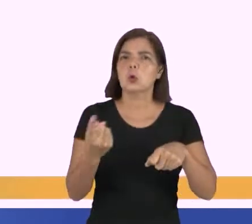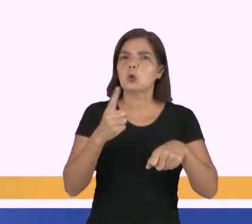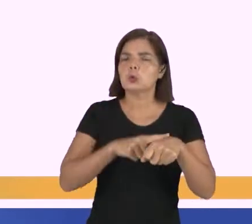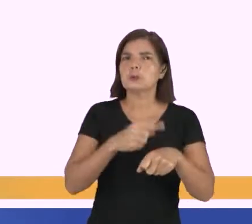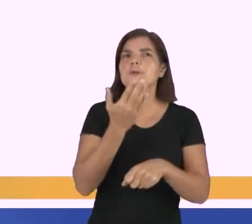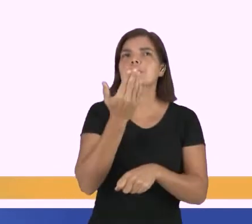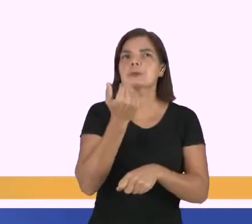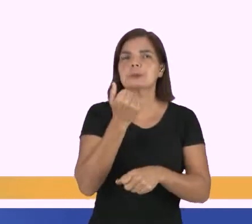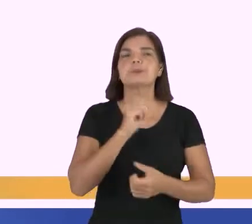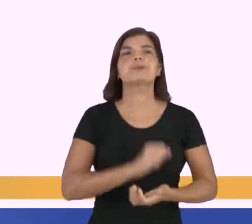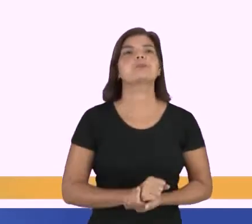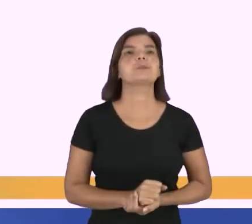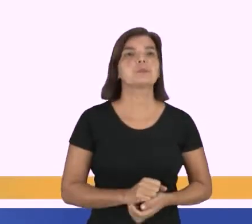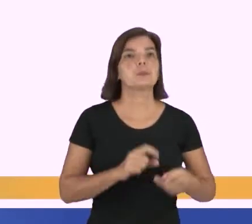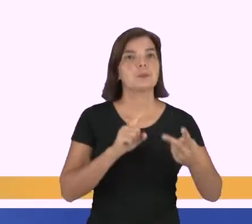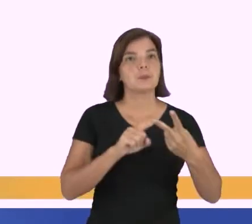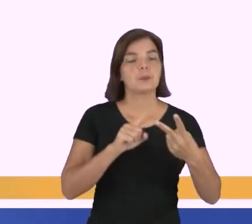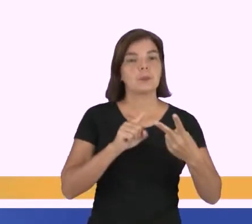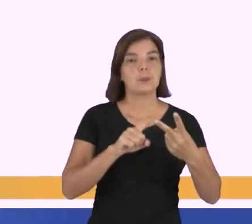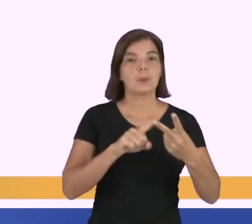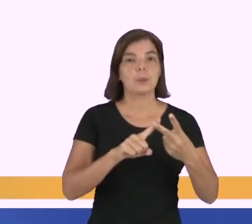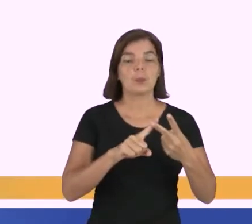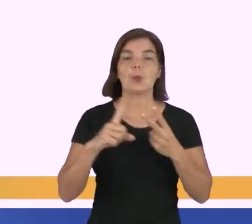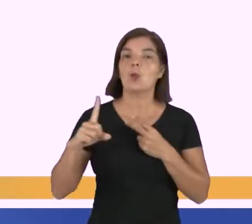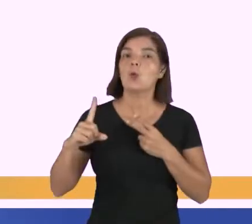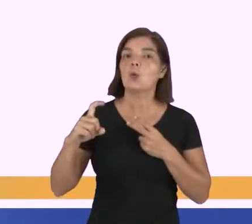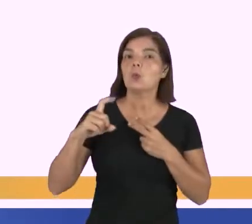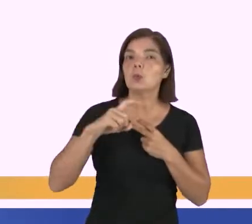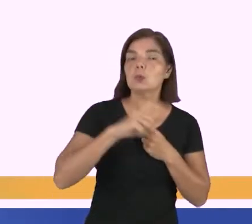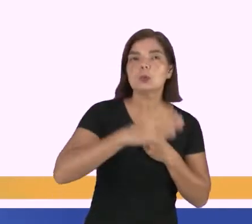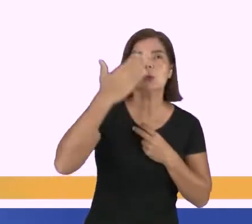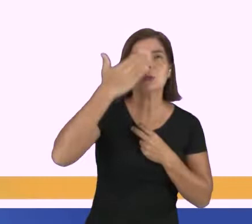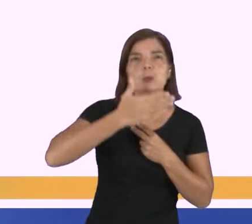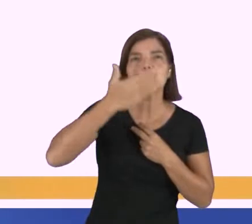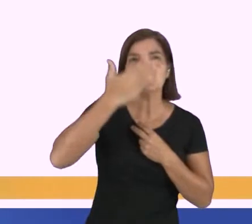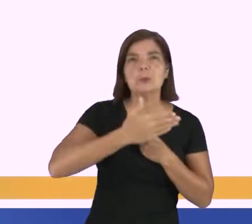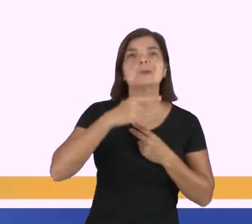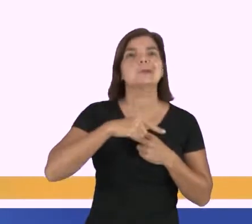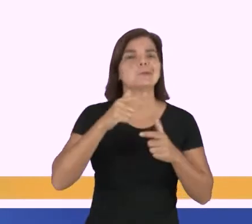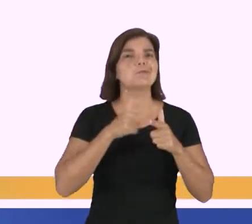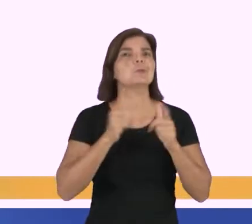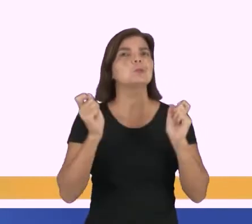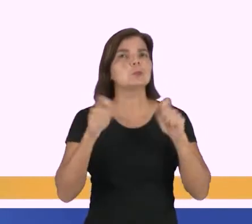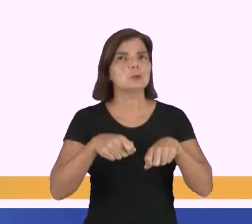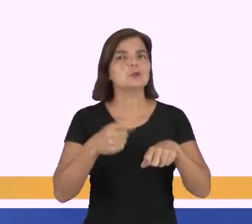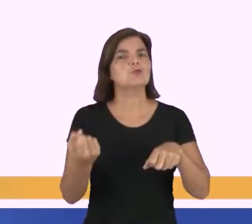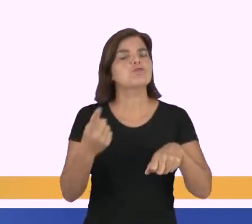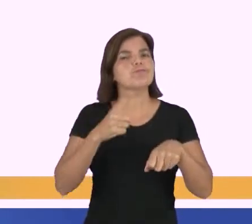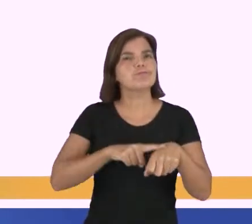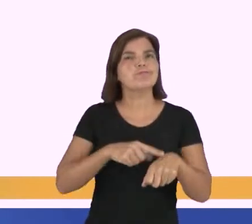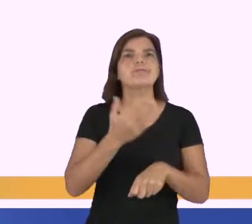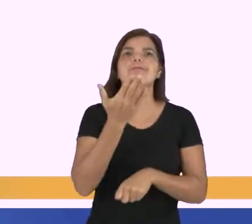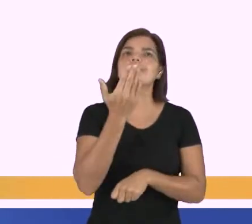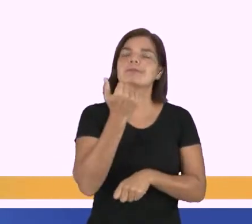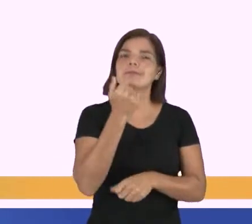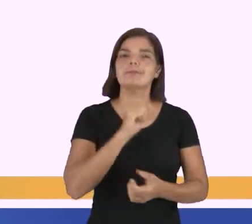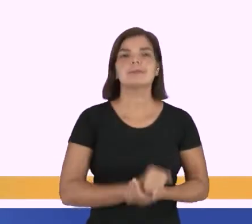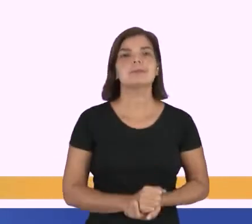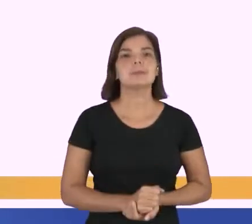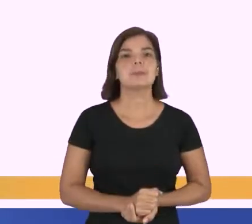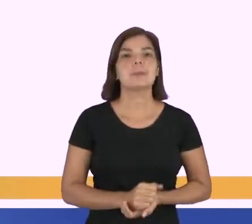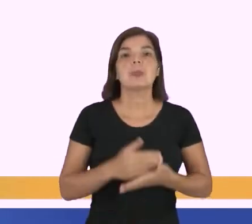possíveis de contaminação de alimentos. Na segunda afirmativa nós temos, os micro-organismos são causas possíveis de